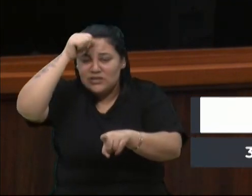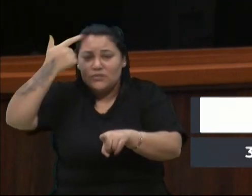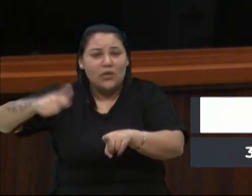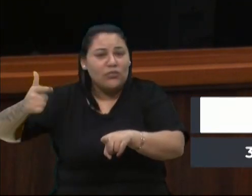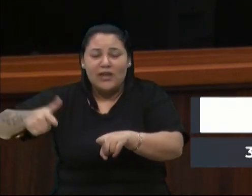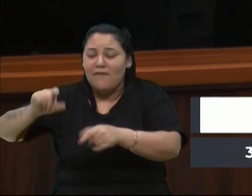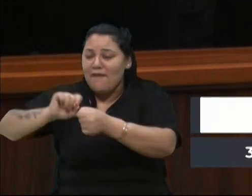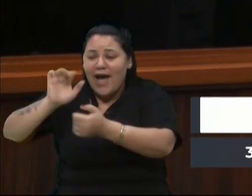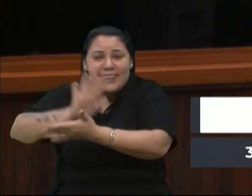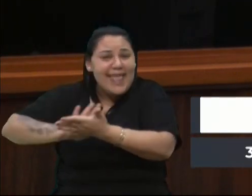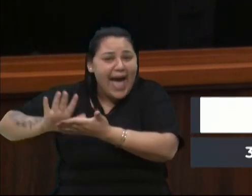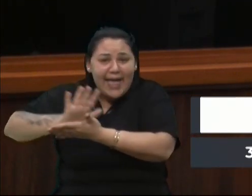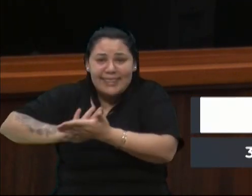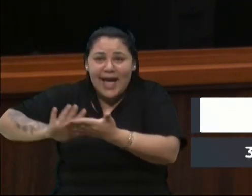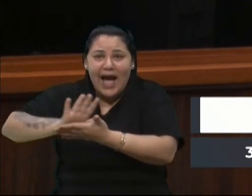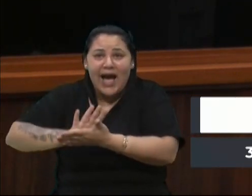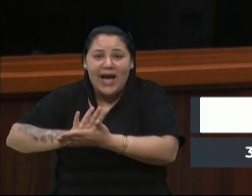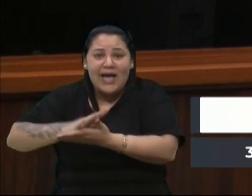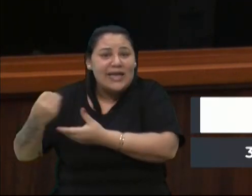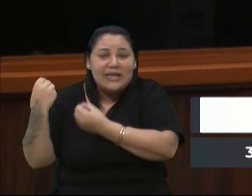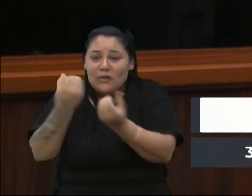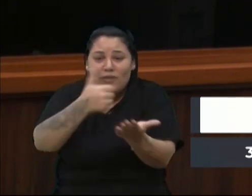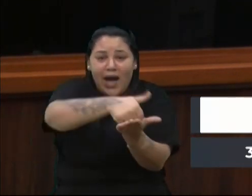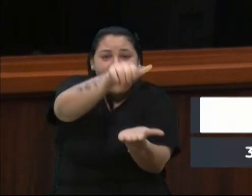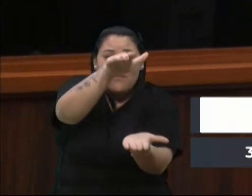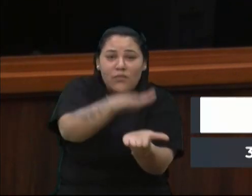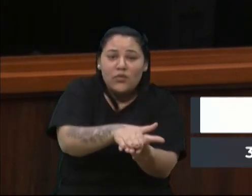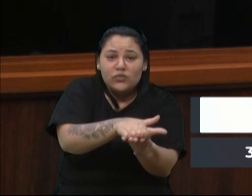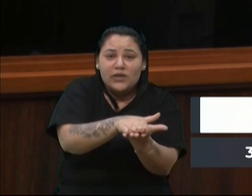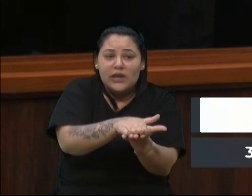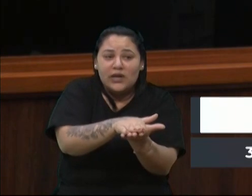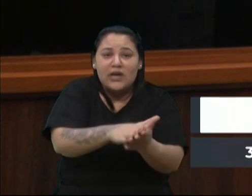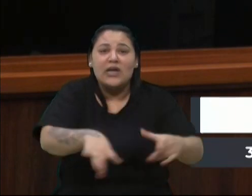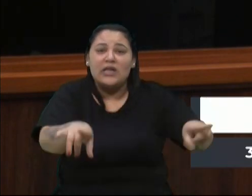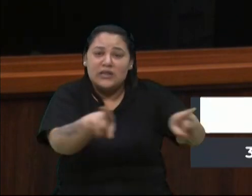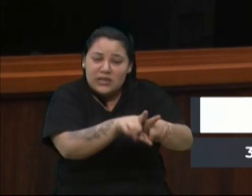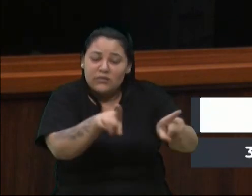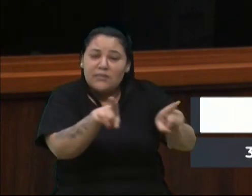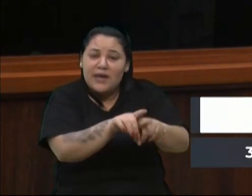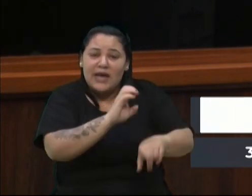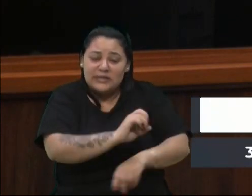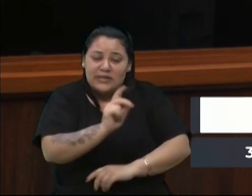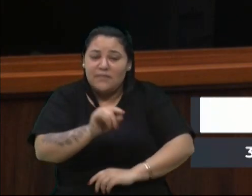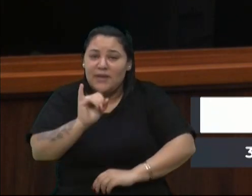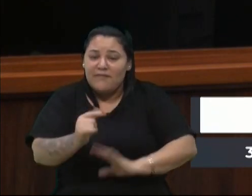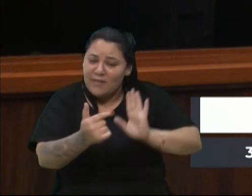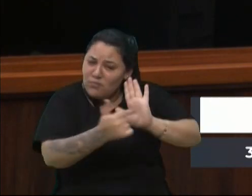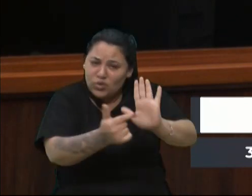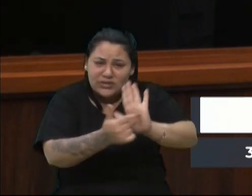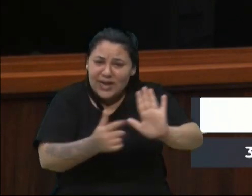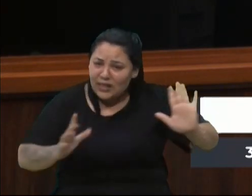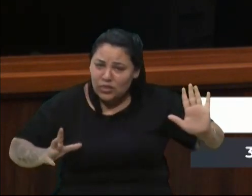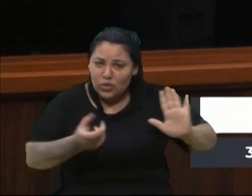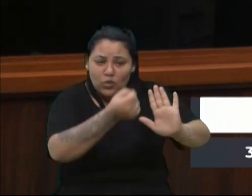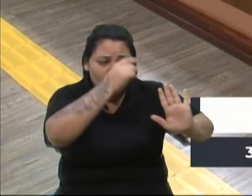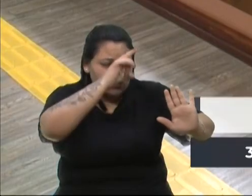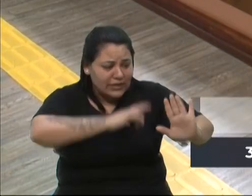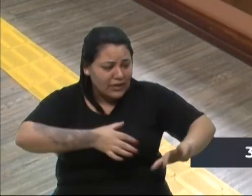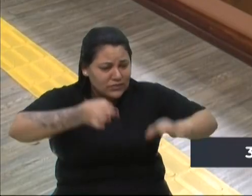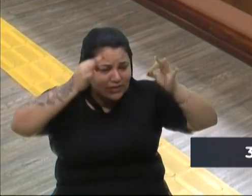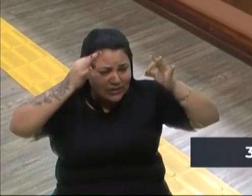feito sequer aplicado a multa. Então, isso a CPI vai apontar com certeza. Muito